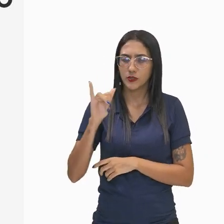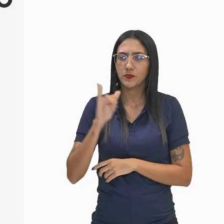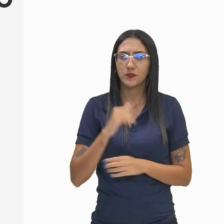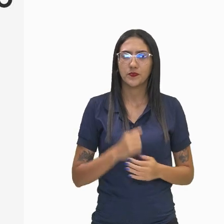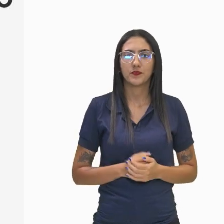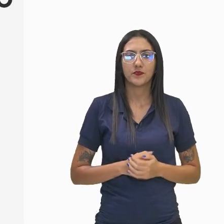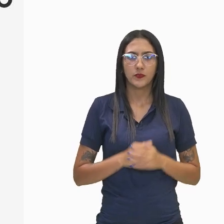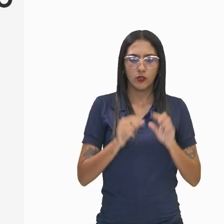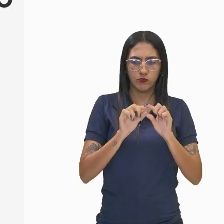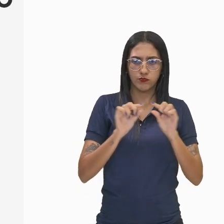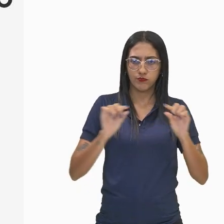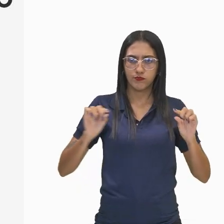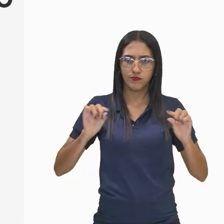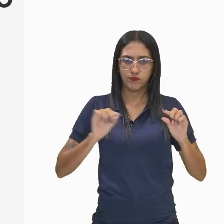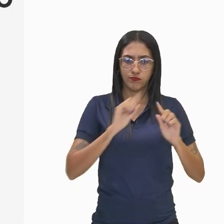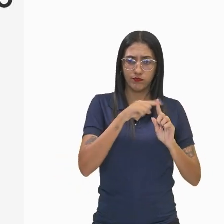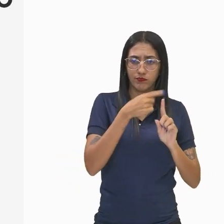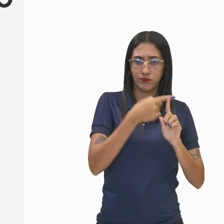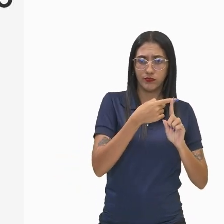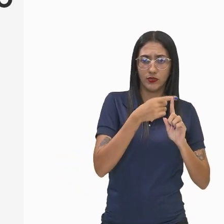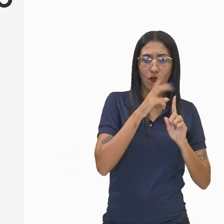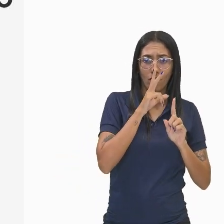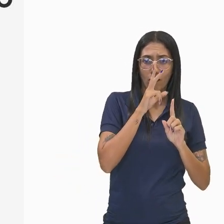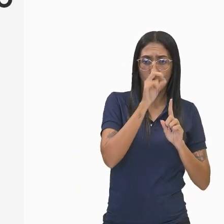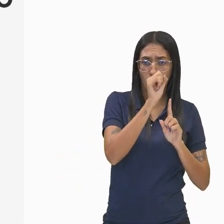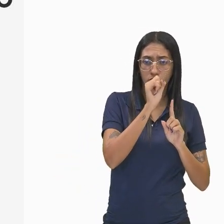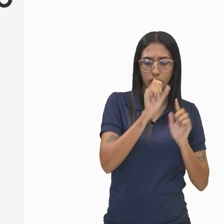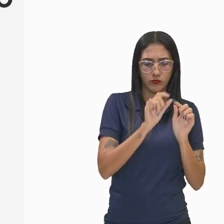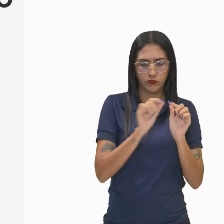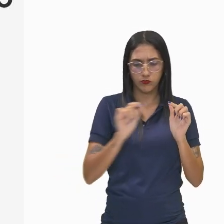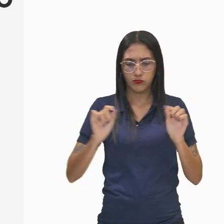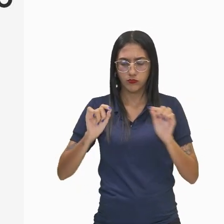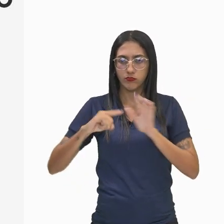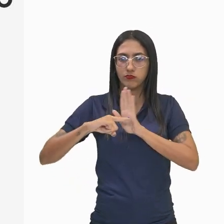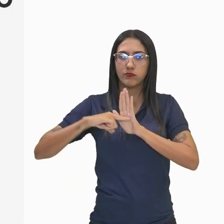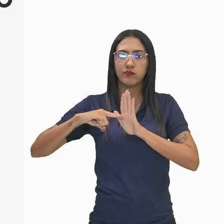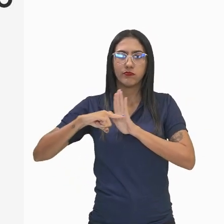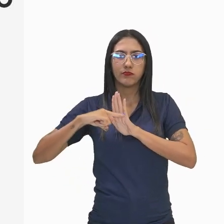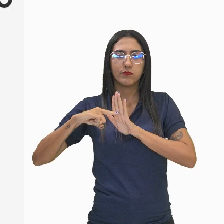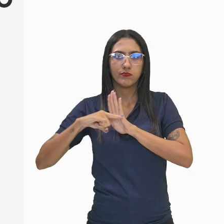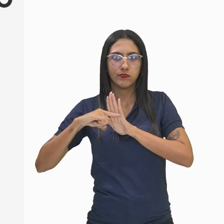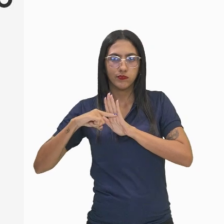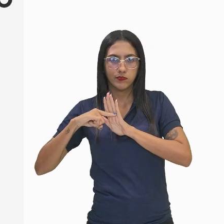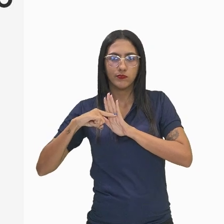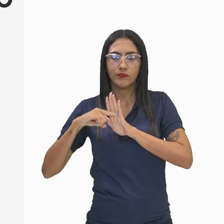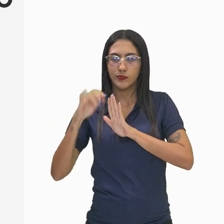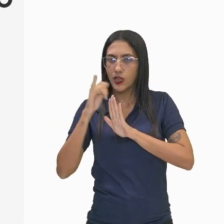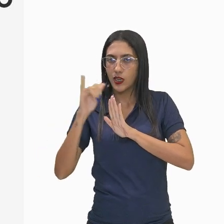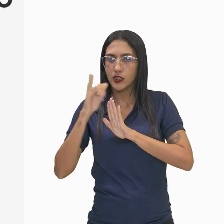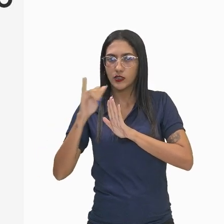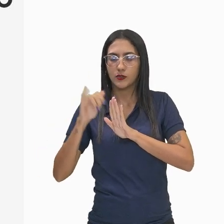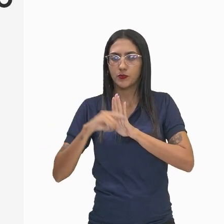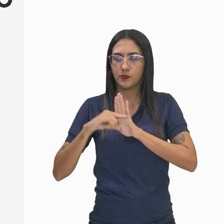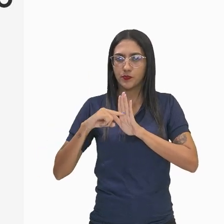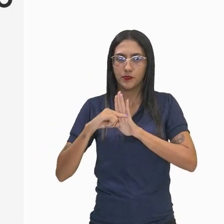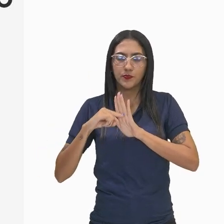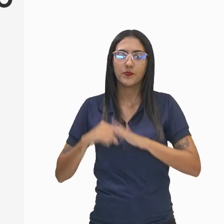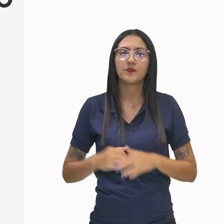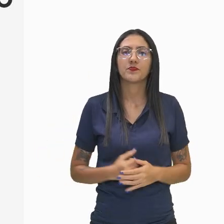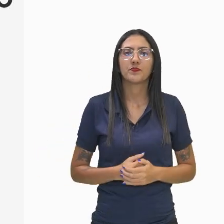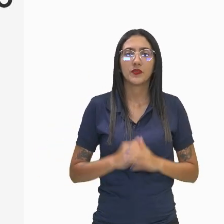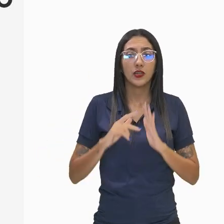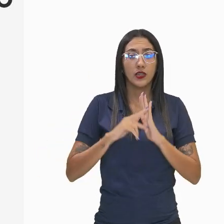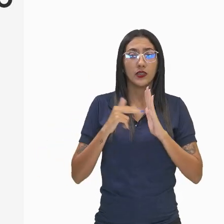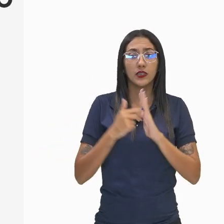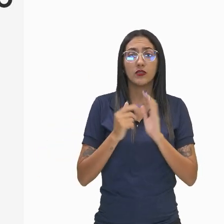positivo, de maior potencial, em direção ao polo negativo de menor potencial elétrico, indicando que a energia está